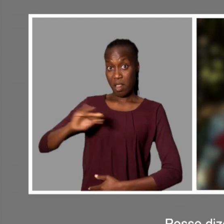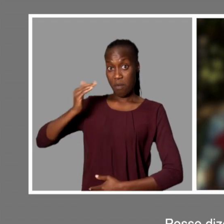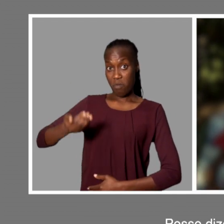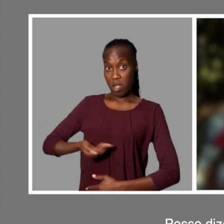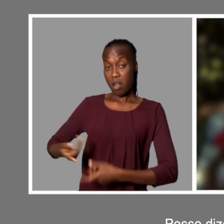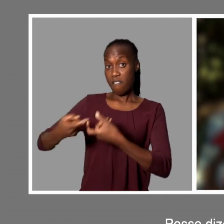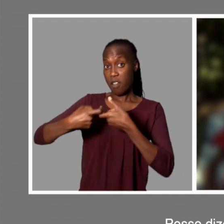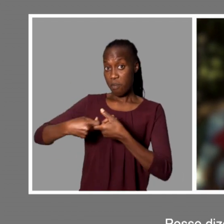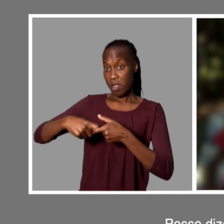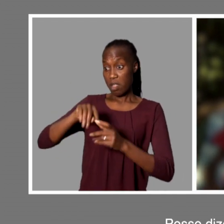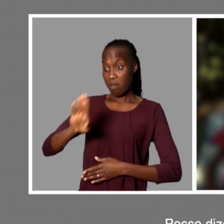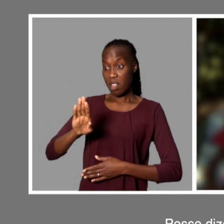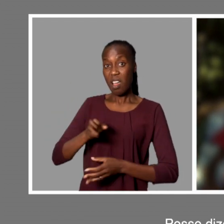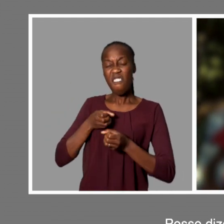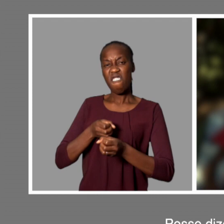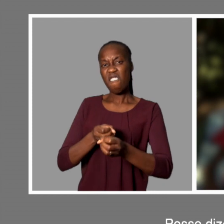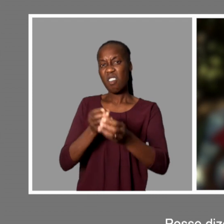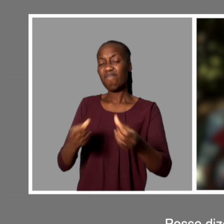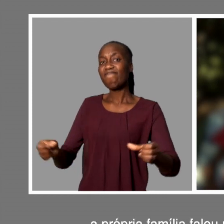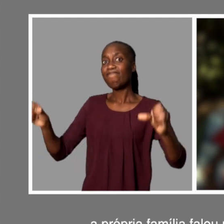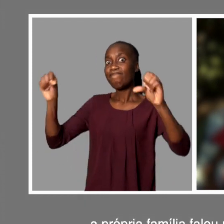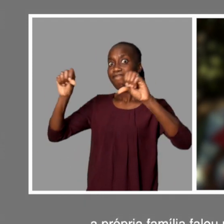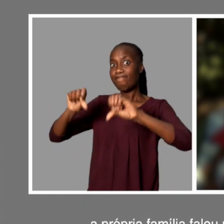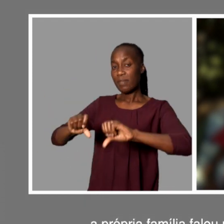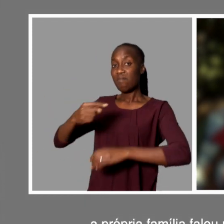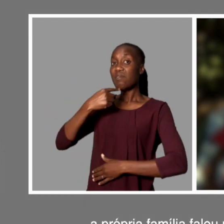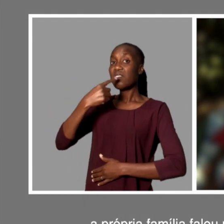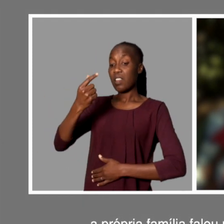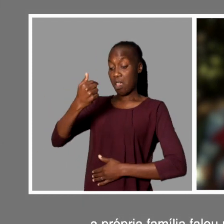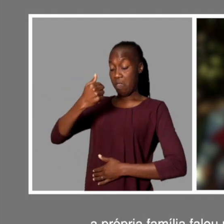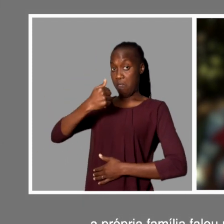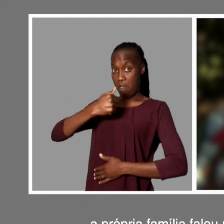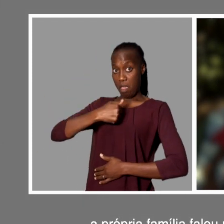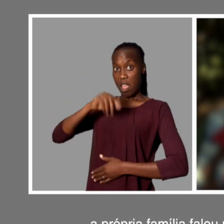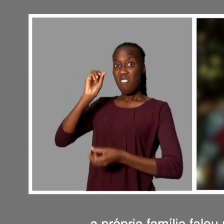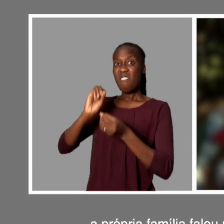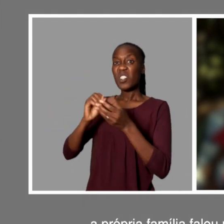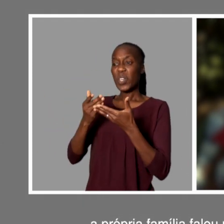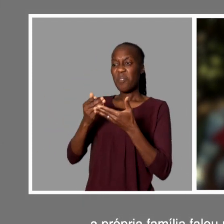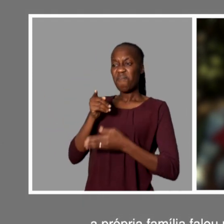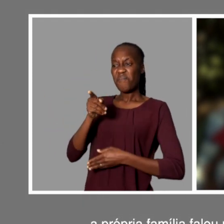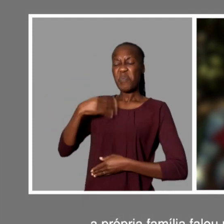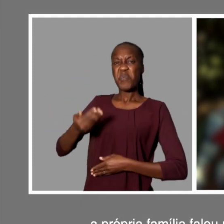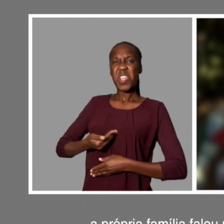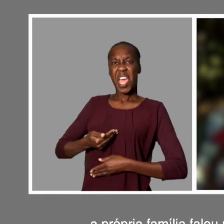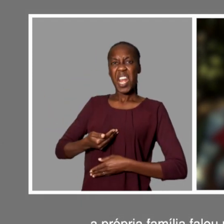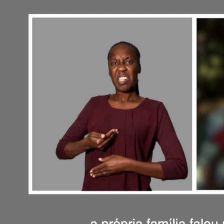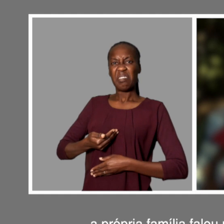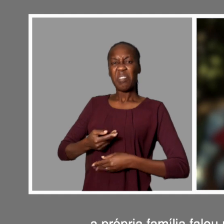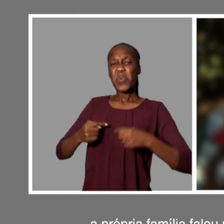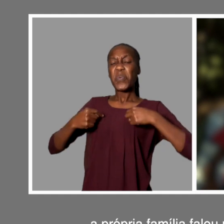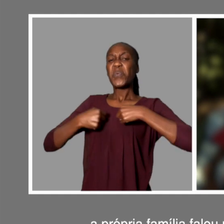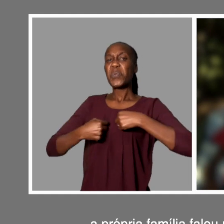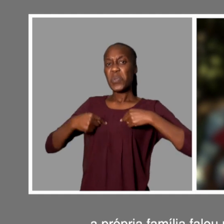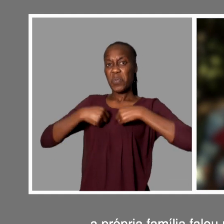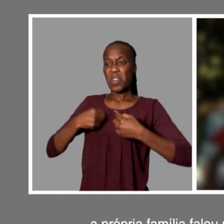primeiramente, a própria família andou a falar mal, a dizer que eu estou a